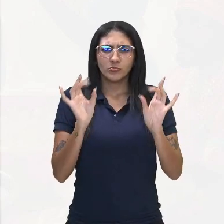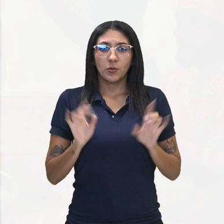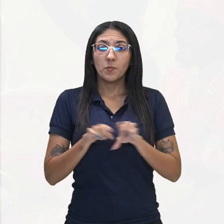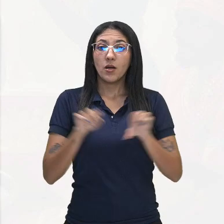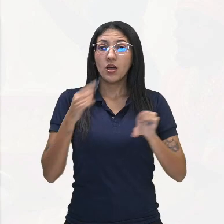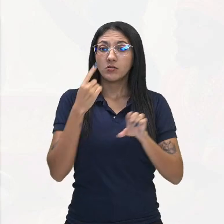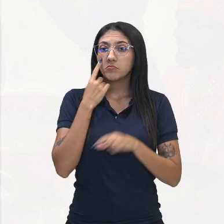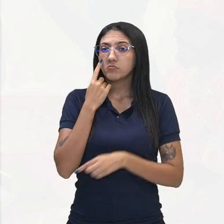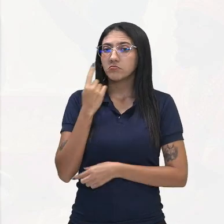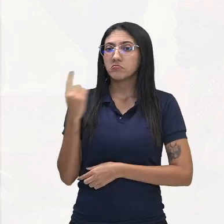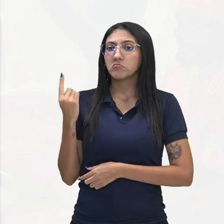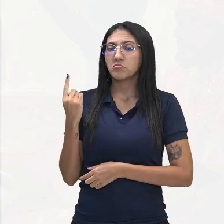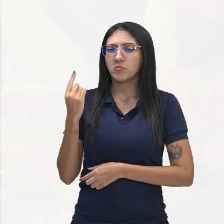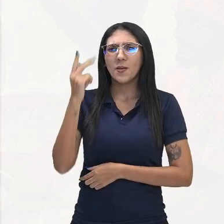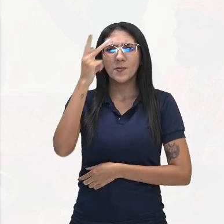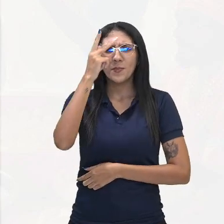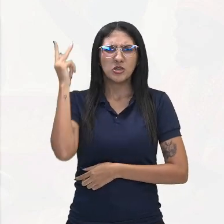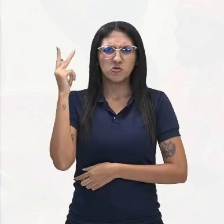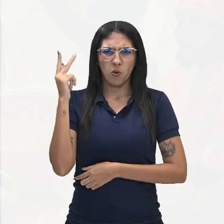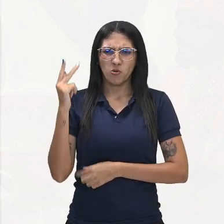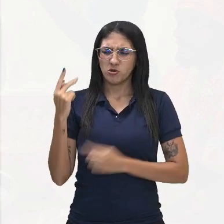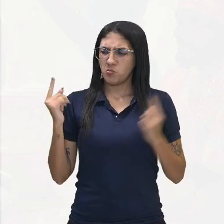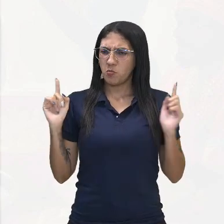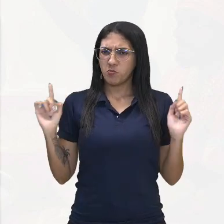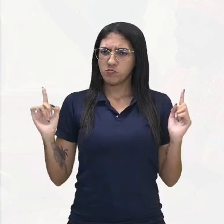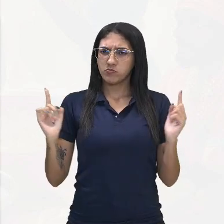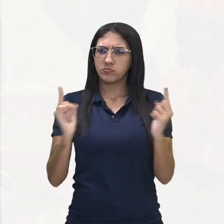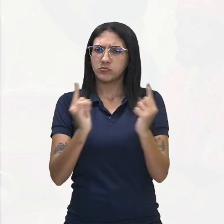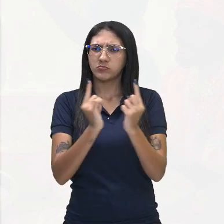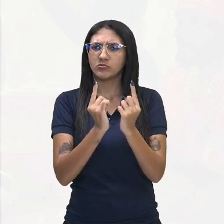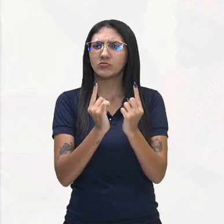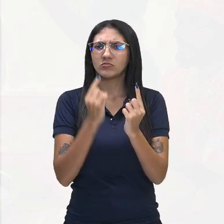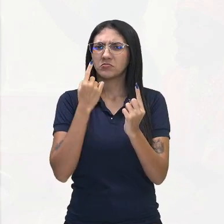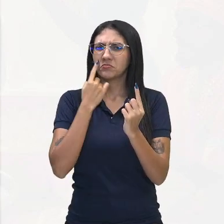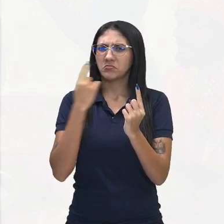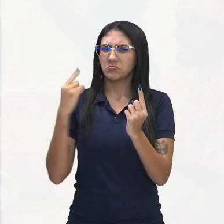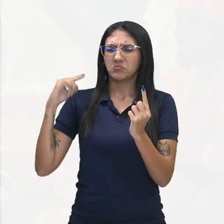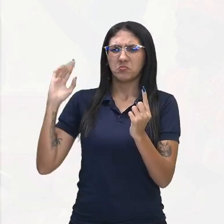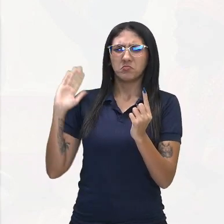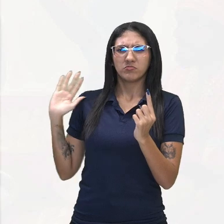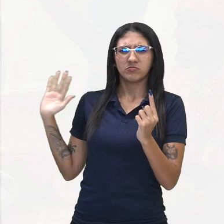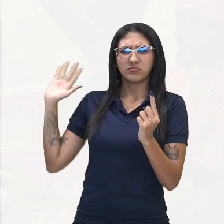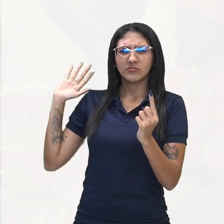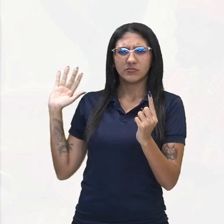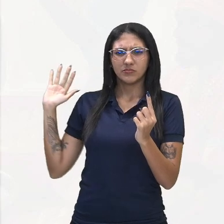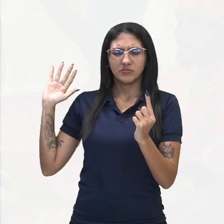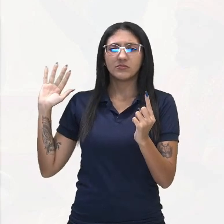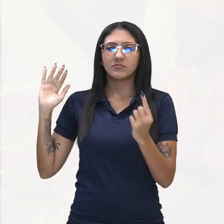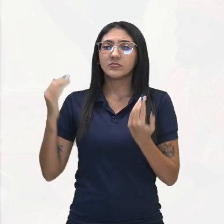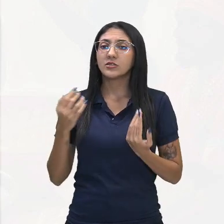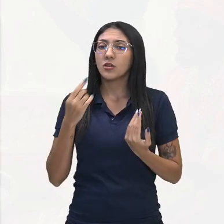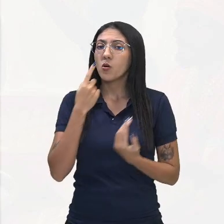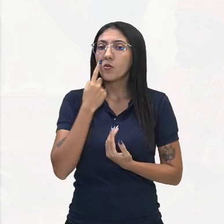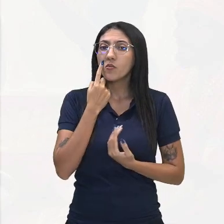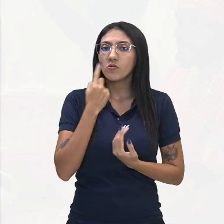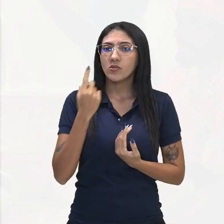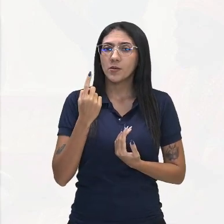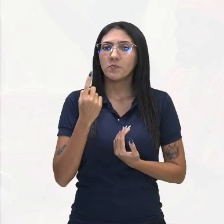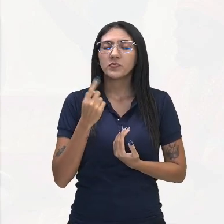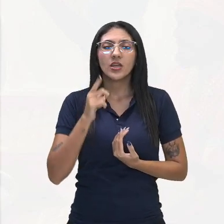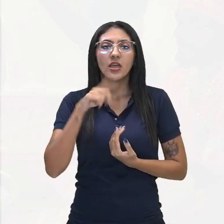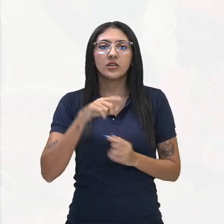tem muita gente, tanto na frente quanto atrás. E se você for observar, eles estão